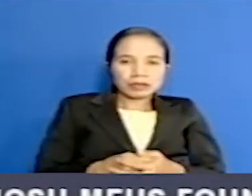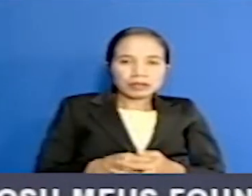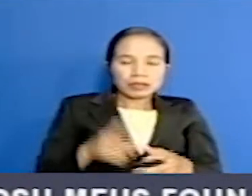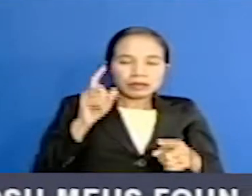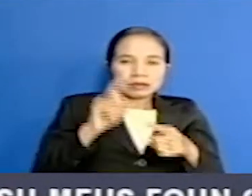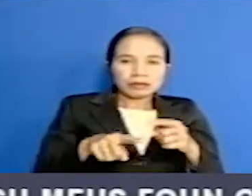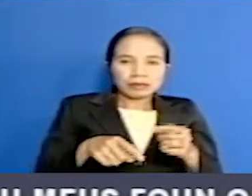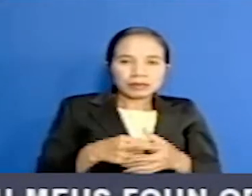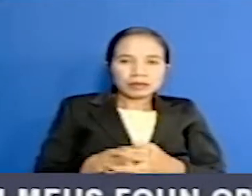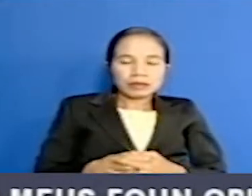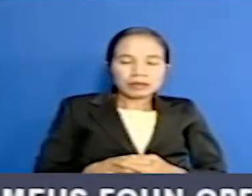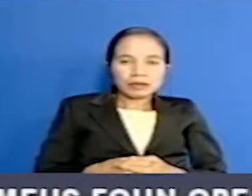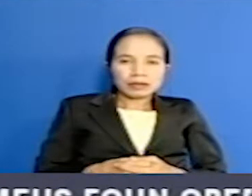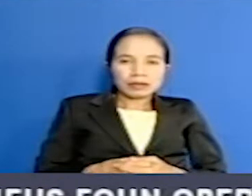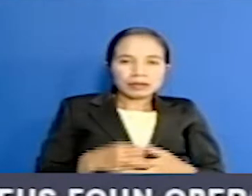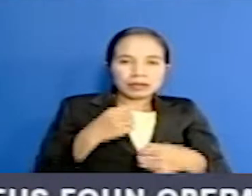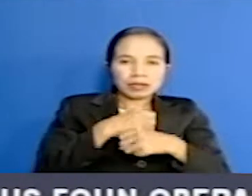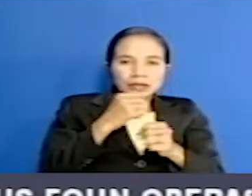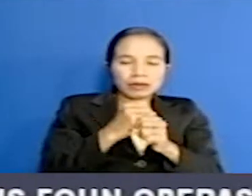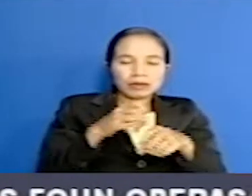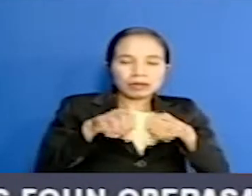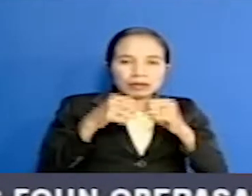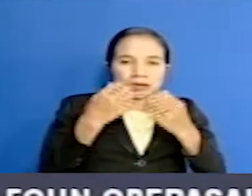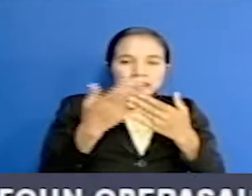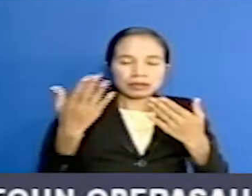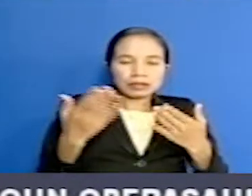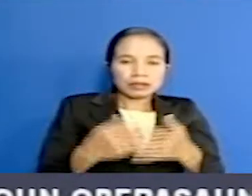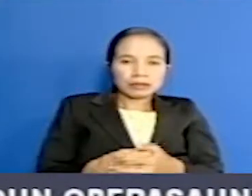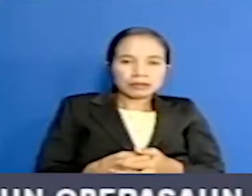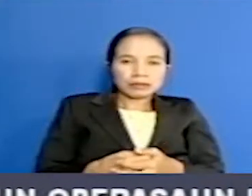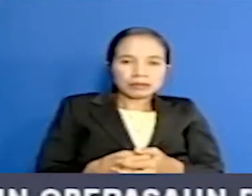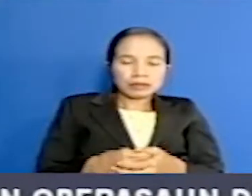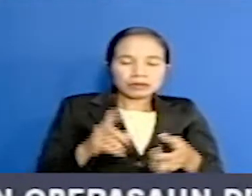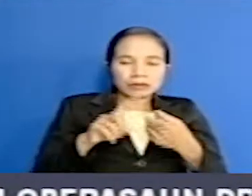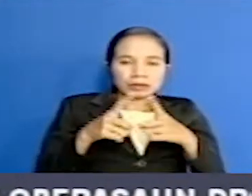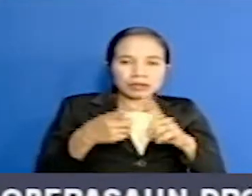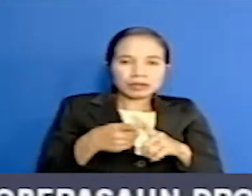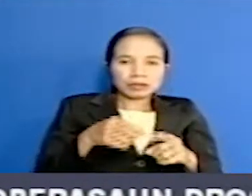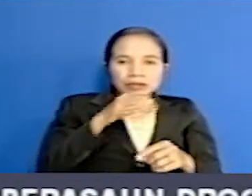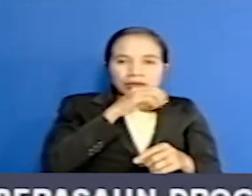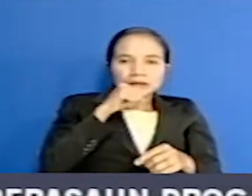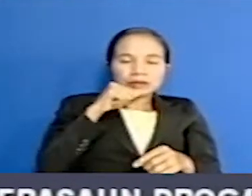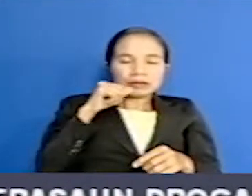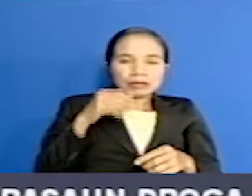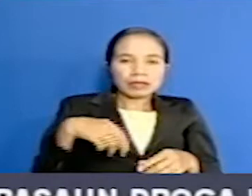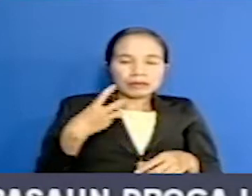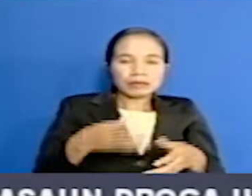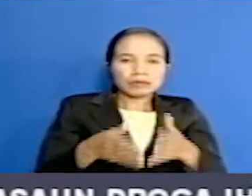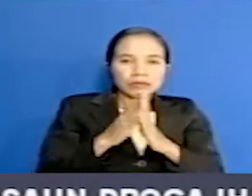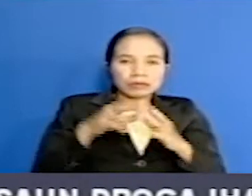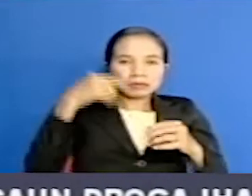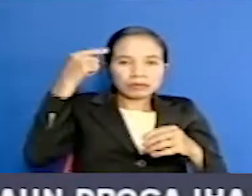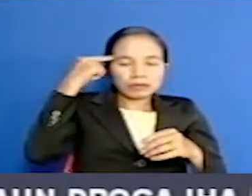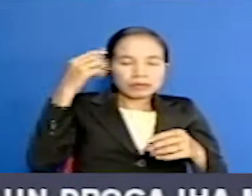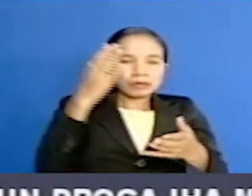labele estraga sasan hirak nebemak usi maluku Artemoris sirnia. Kintu, ami usumos ba governo atu promove na fatin maluku